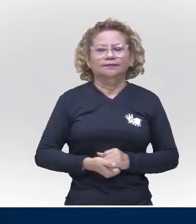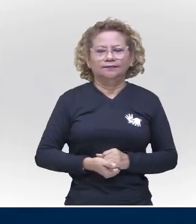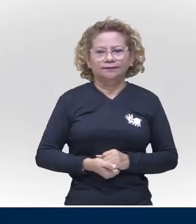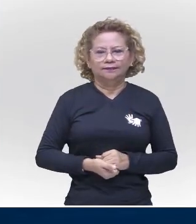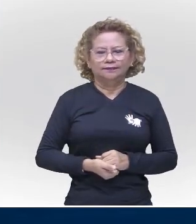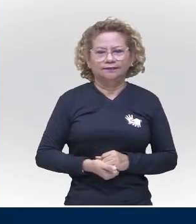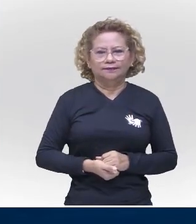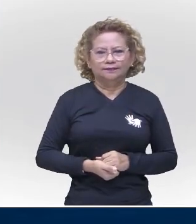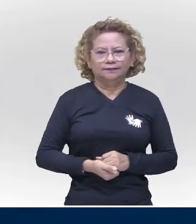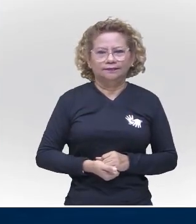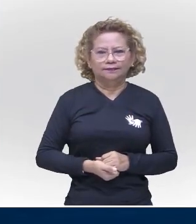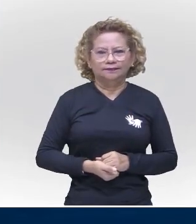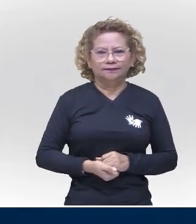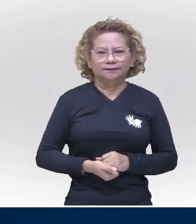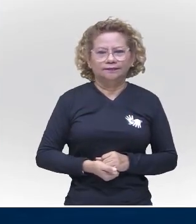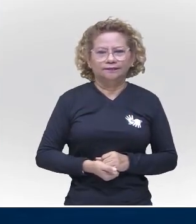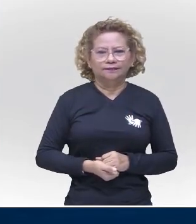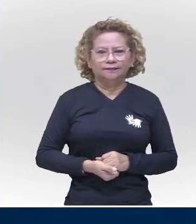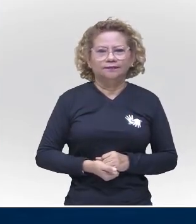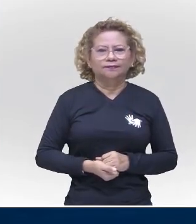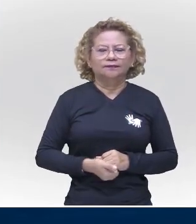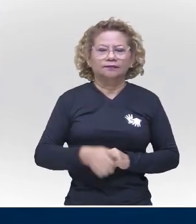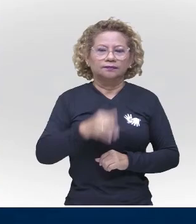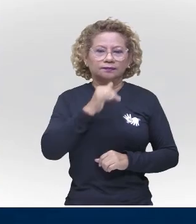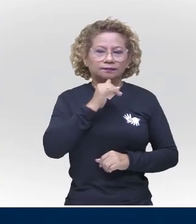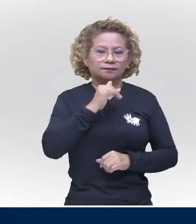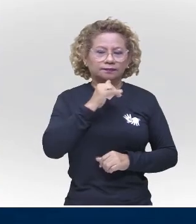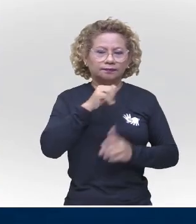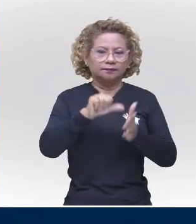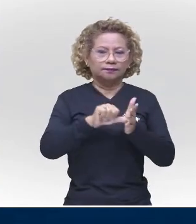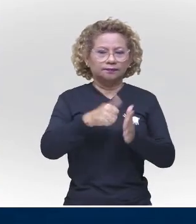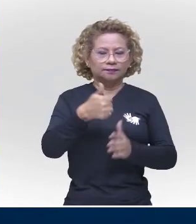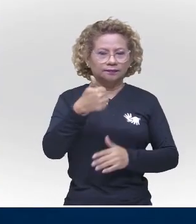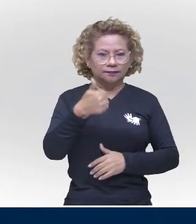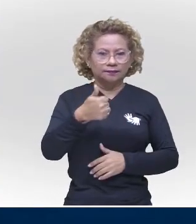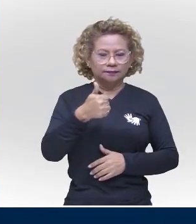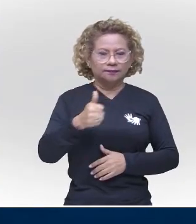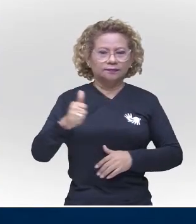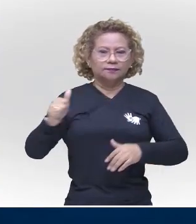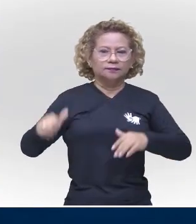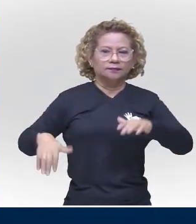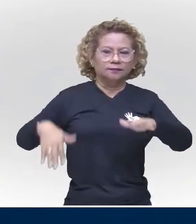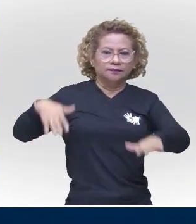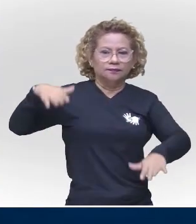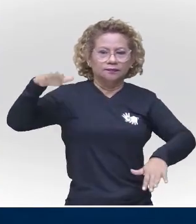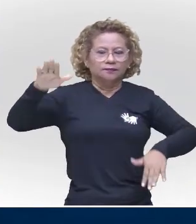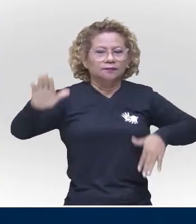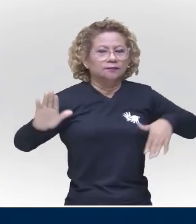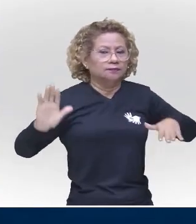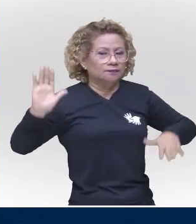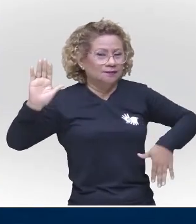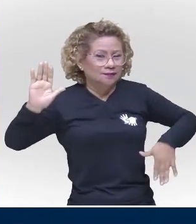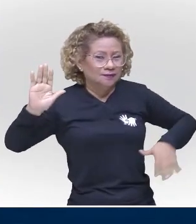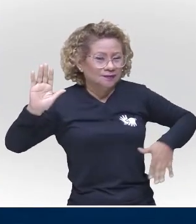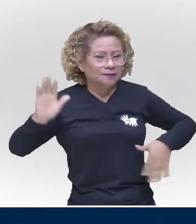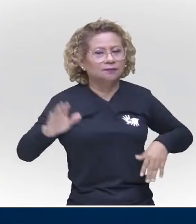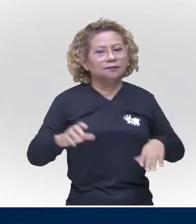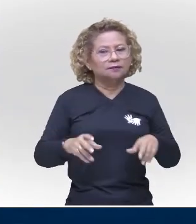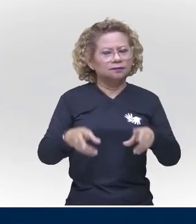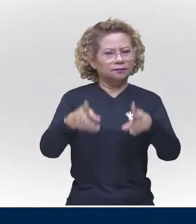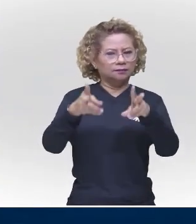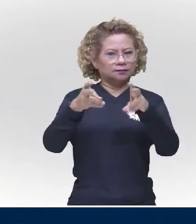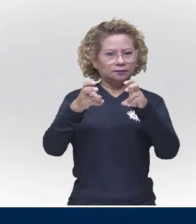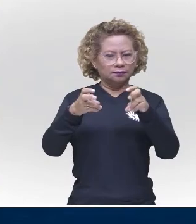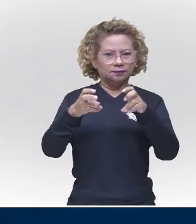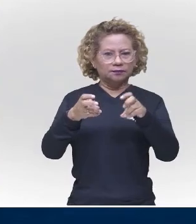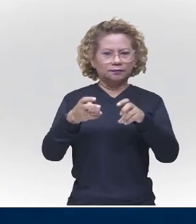adversário. E não poderia faltar o nosso primeiro exemplo, que é a natação, como eu falei para vocês. Nessa disputa, cada um está aí na